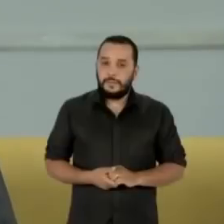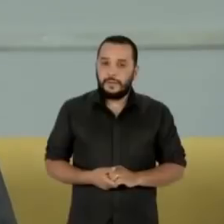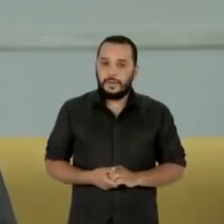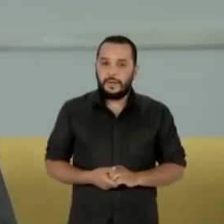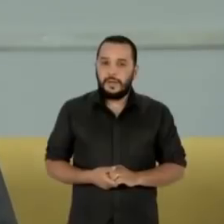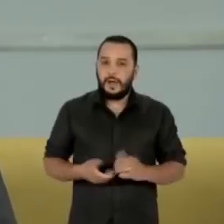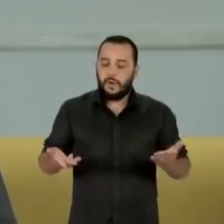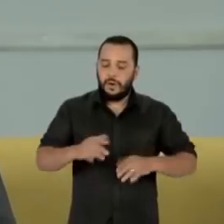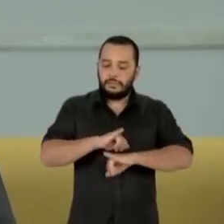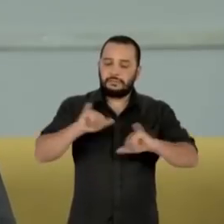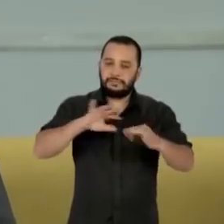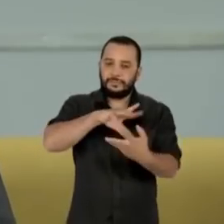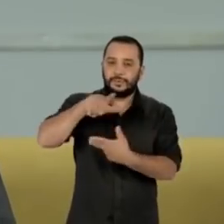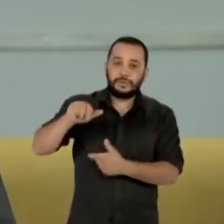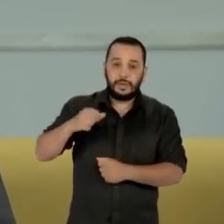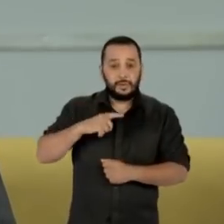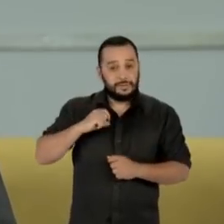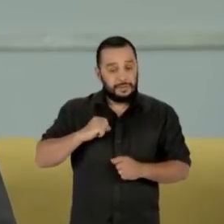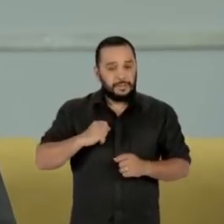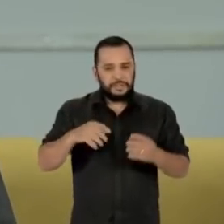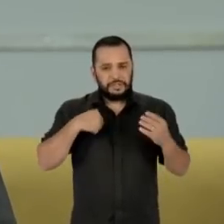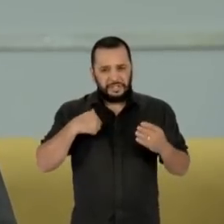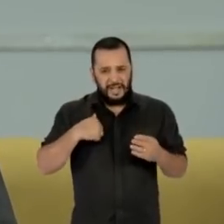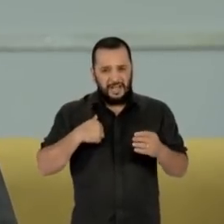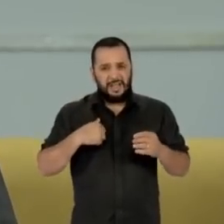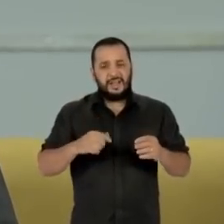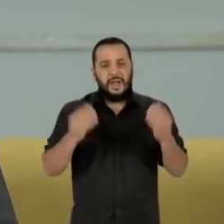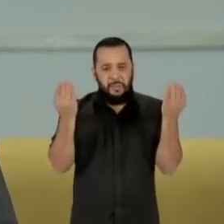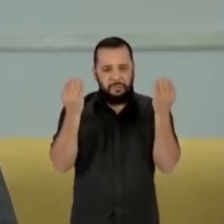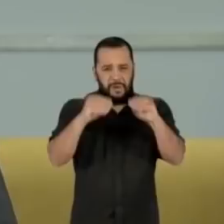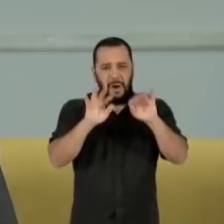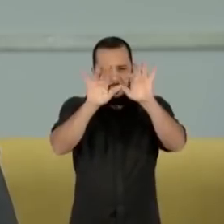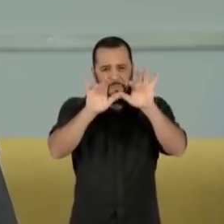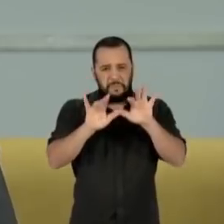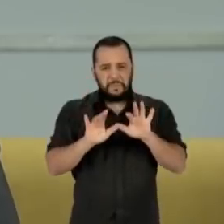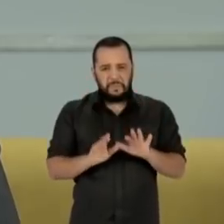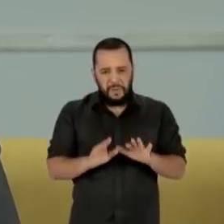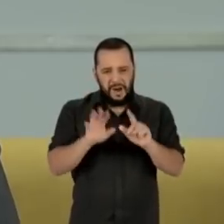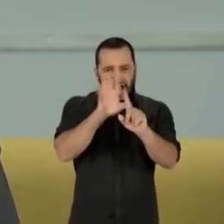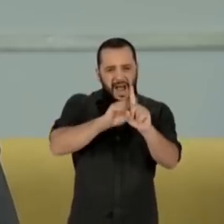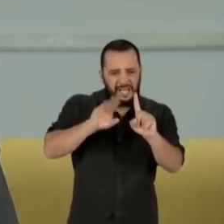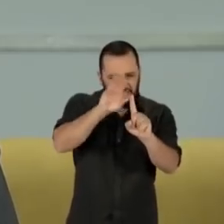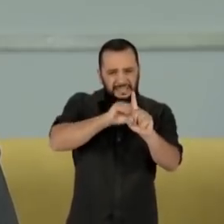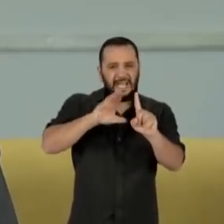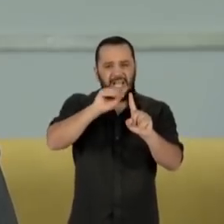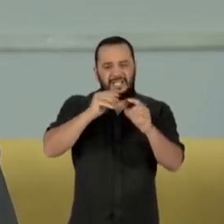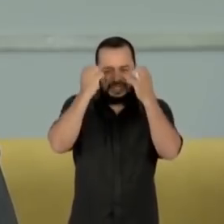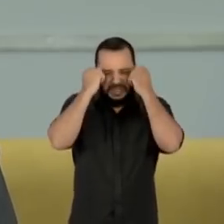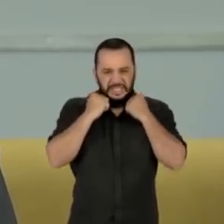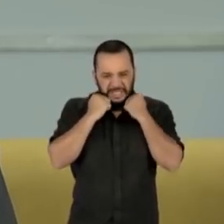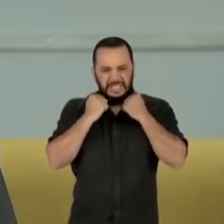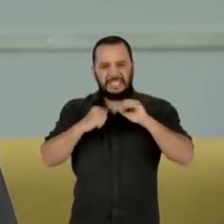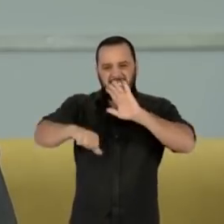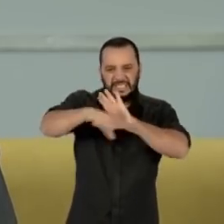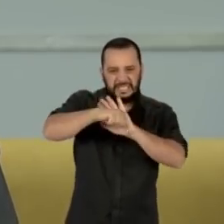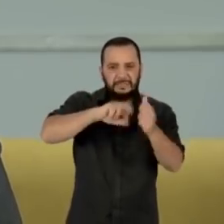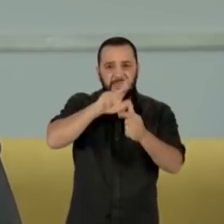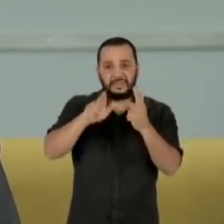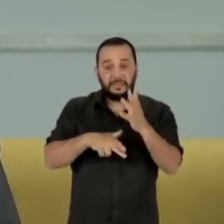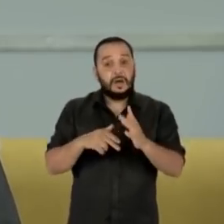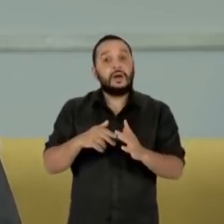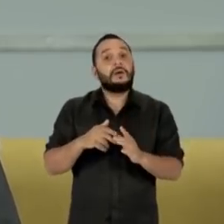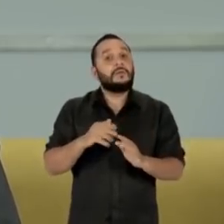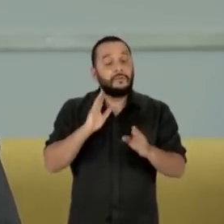e agora as notícias internacionais mensagens com a sede ou menores ou conteúdo terrorista serão mais fáceis de rastrear pelo